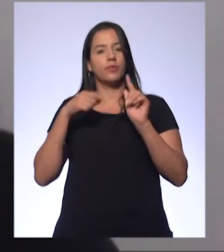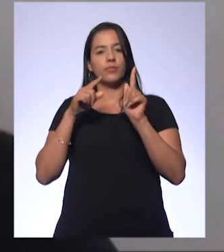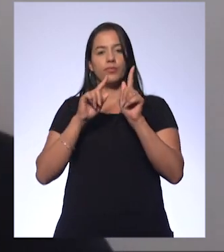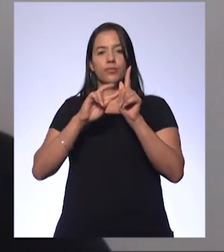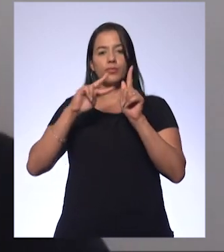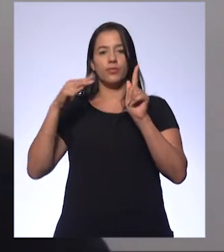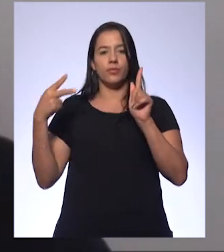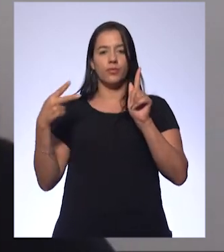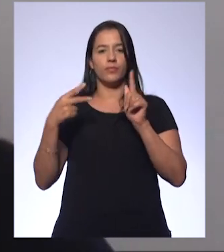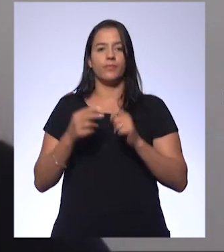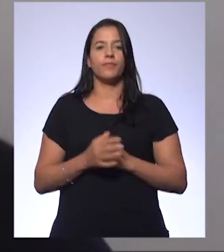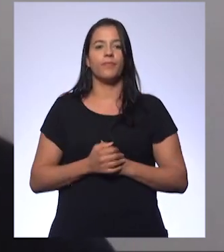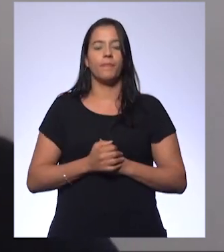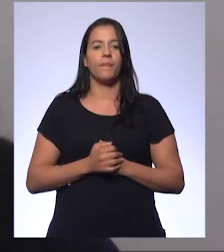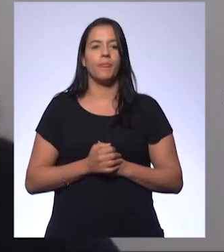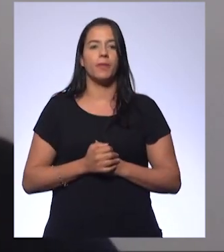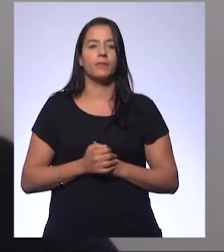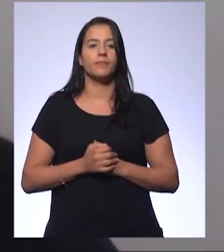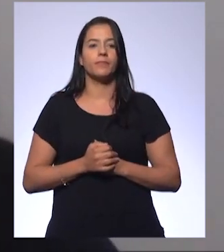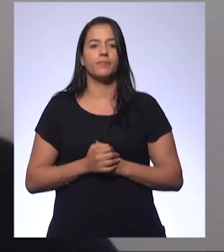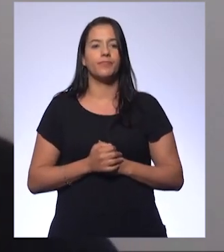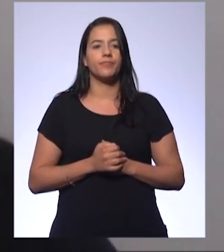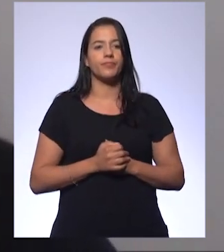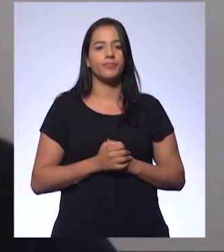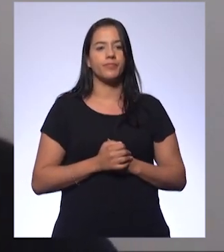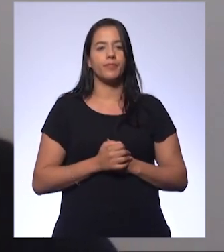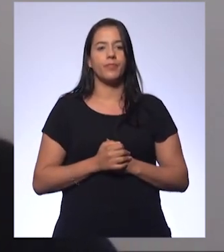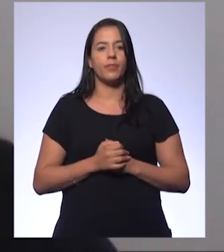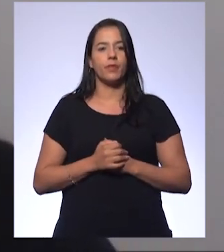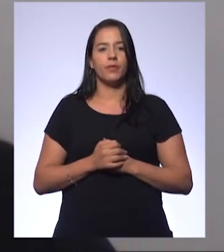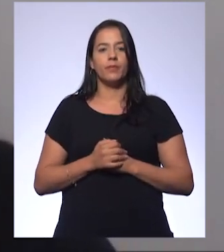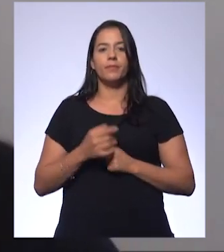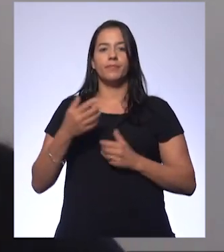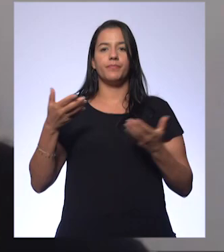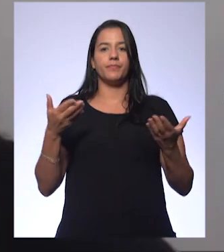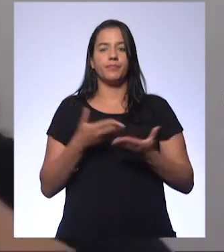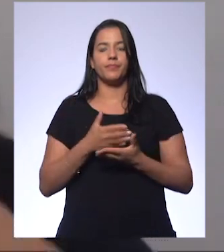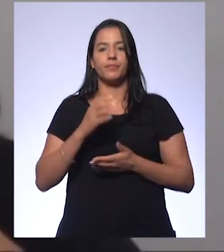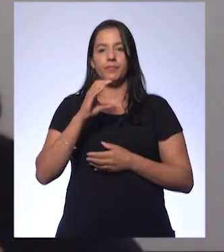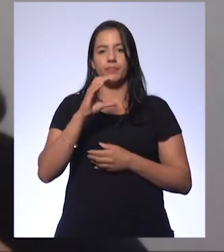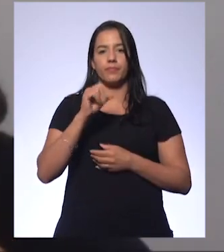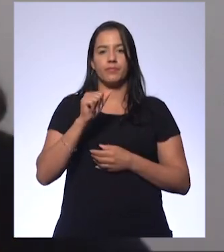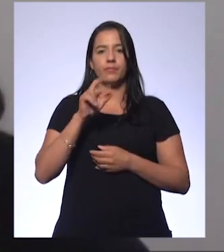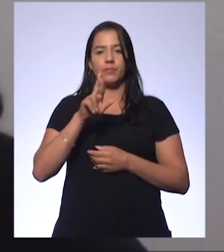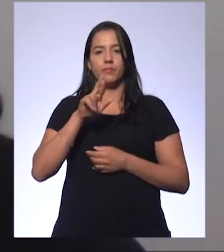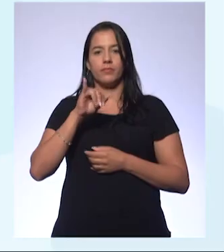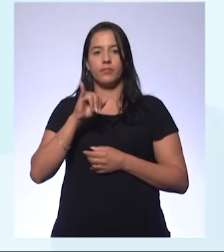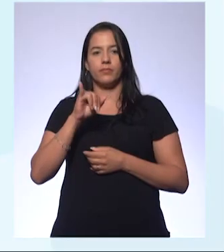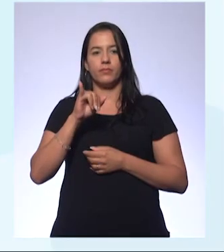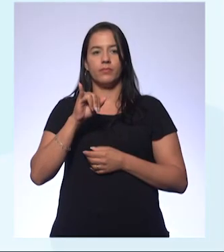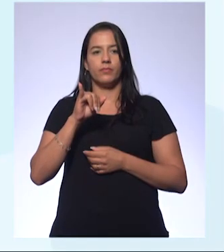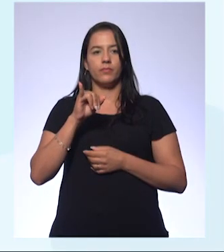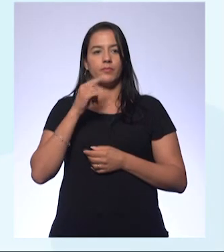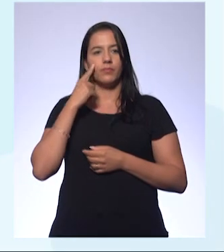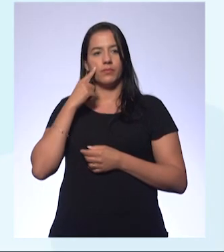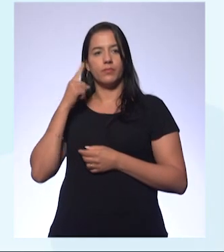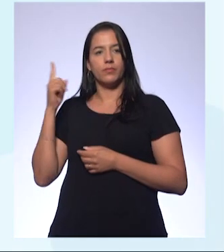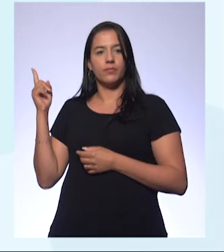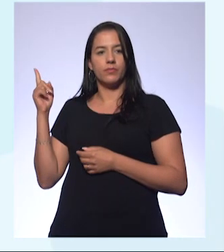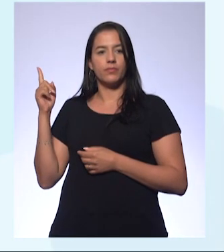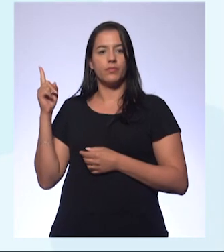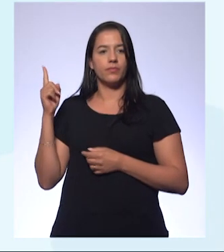E aí, agora a gente vai falar um pouquinho do que é o cariótipo, tá? Então, vamos colocar a próxima imagem para a